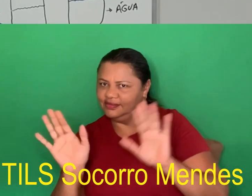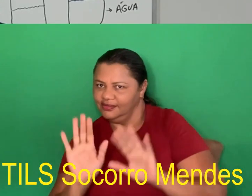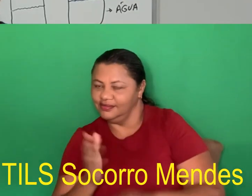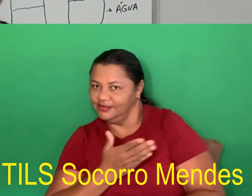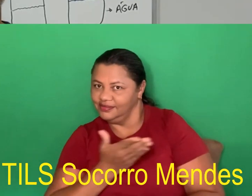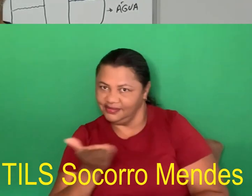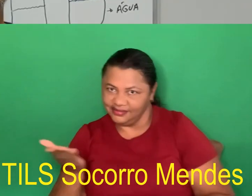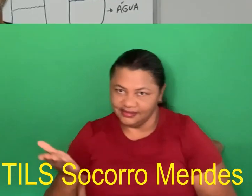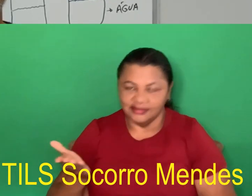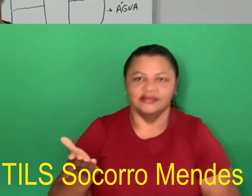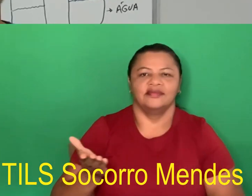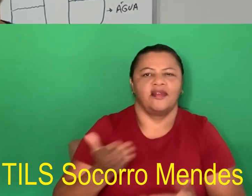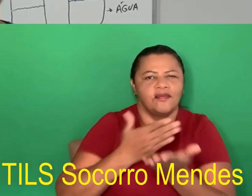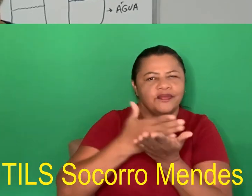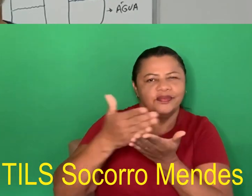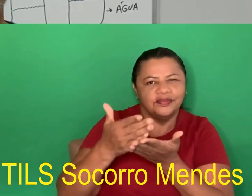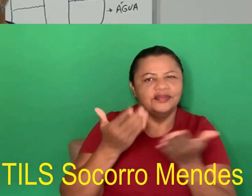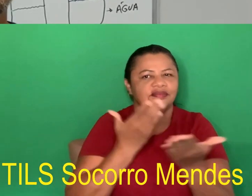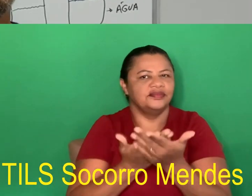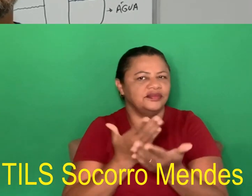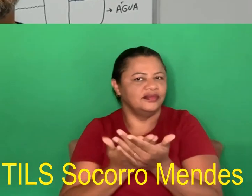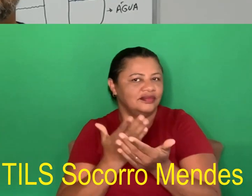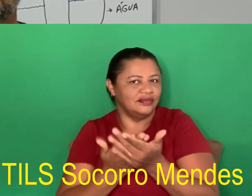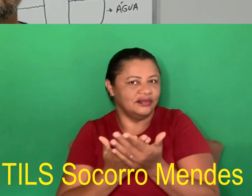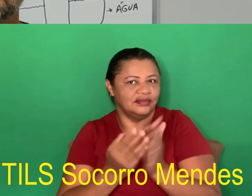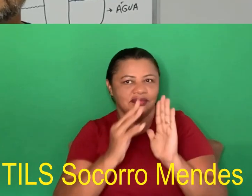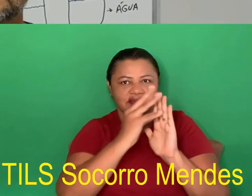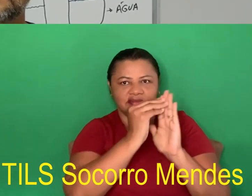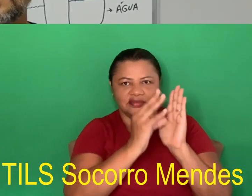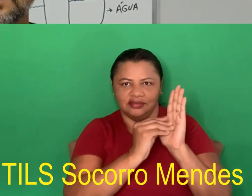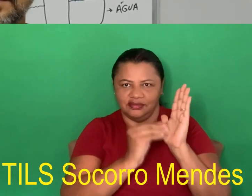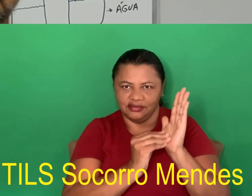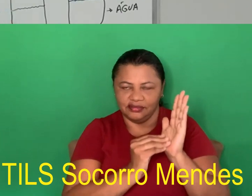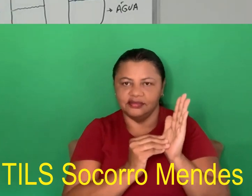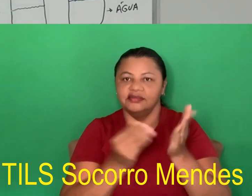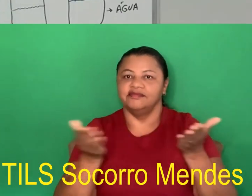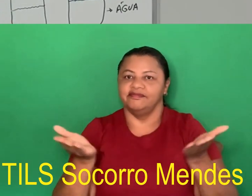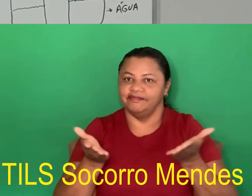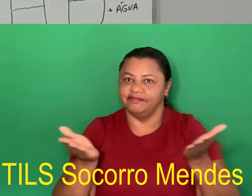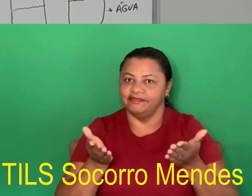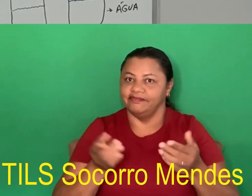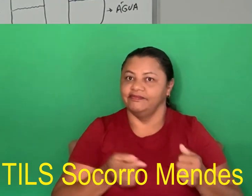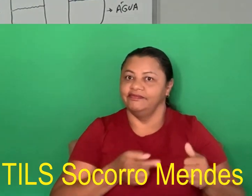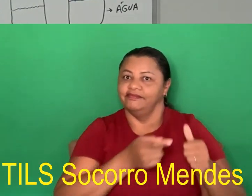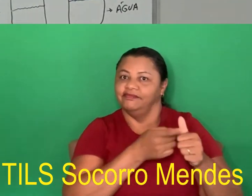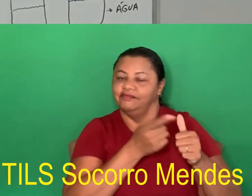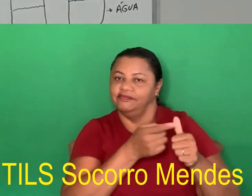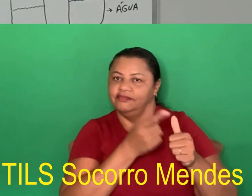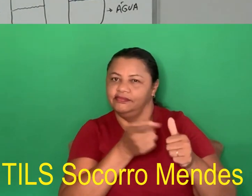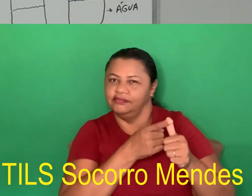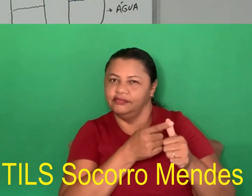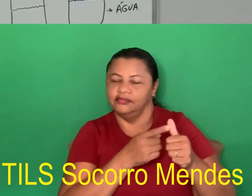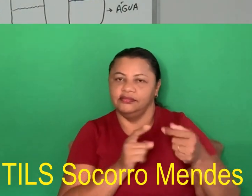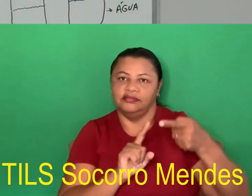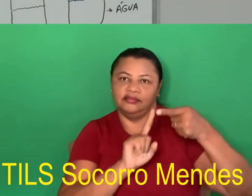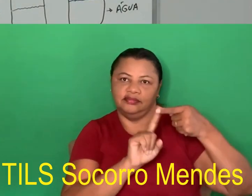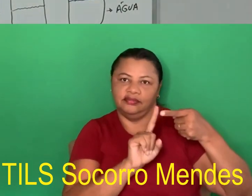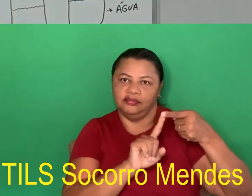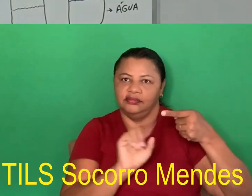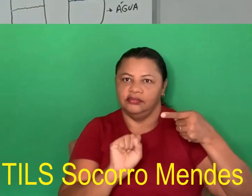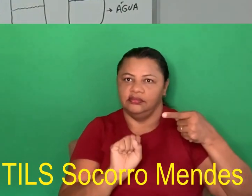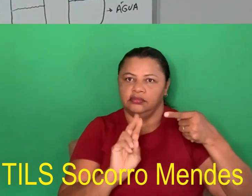Olá, galerinha! Nós vamos começar então nossas aulas, nosso conteúdo propriamente dito. E para começar, o nosso item 1,